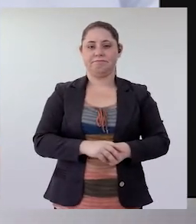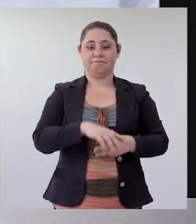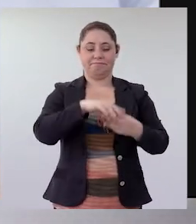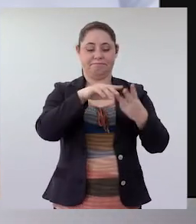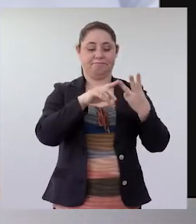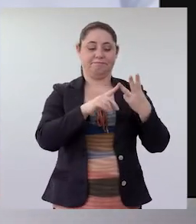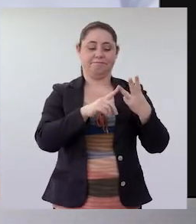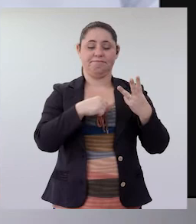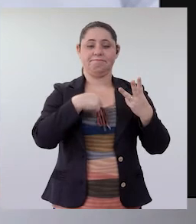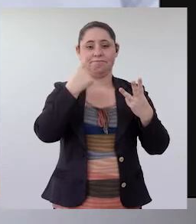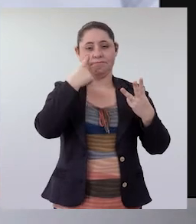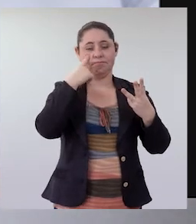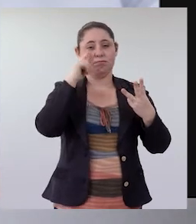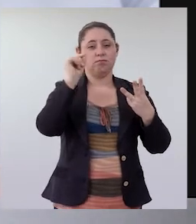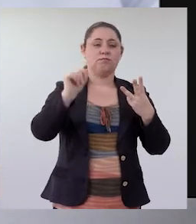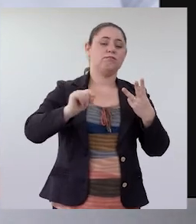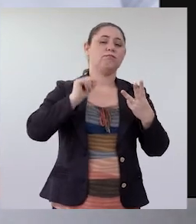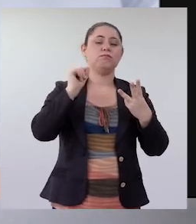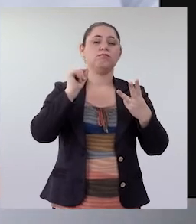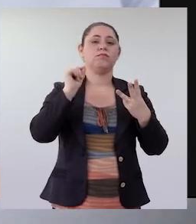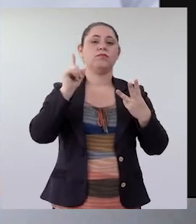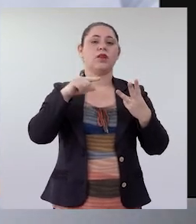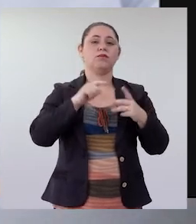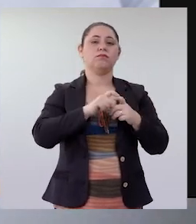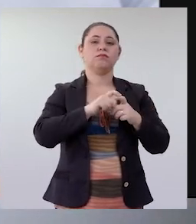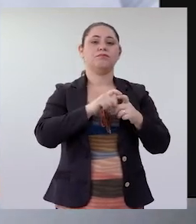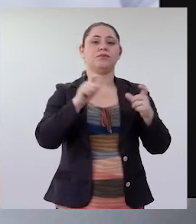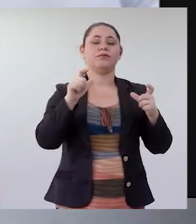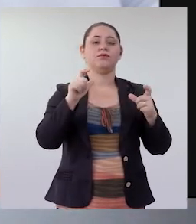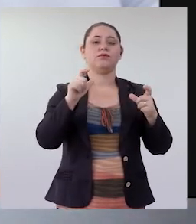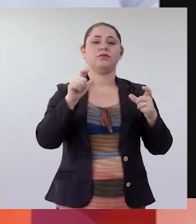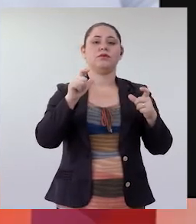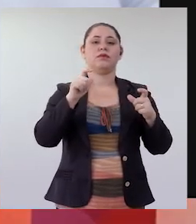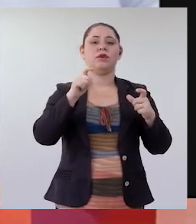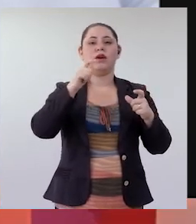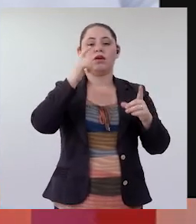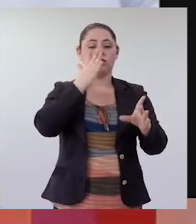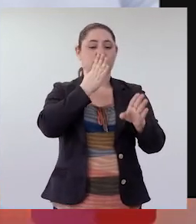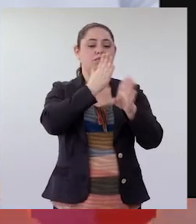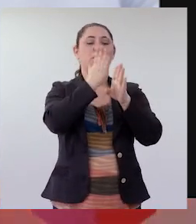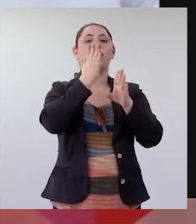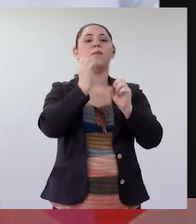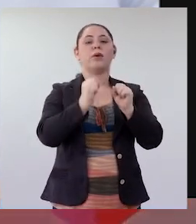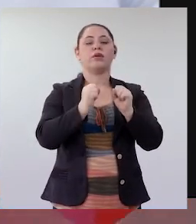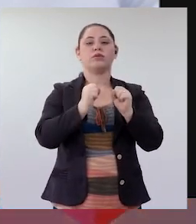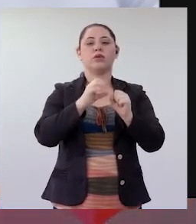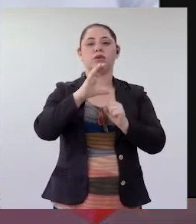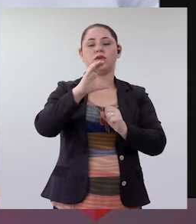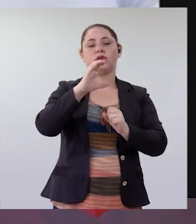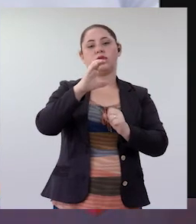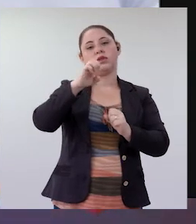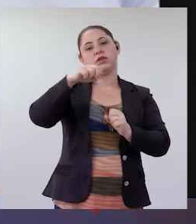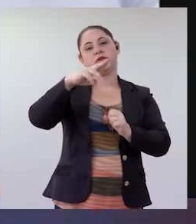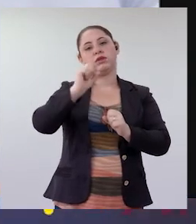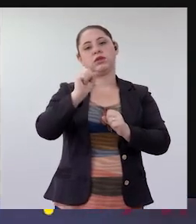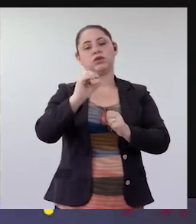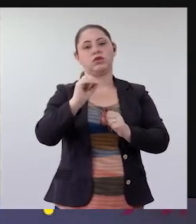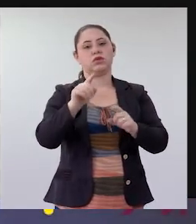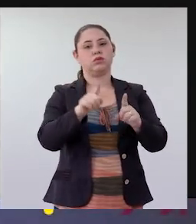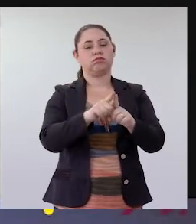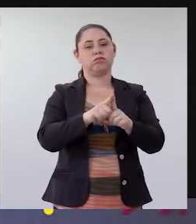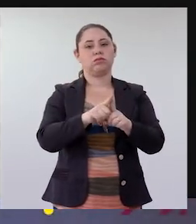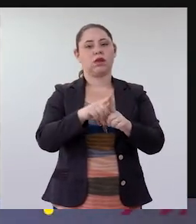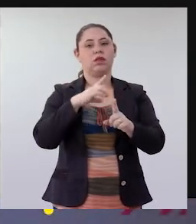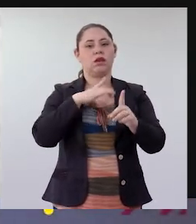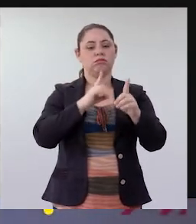Eu vejo que há um aumento, isso é identificado até no censo, embora a gente